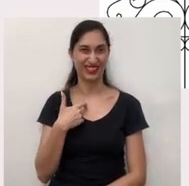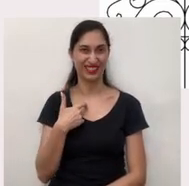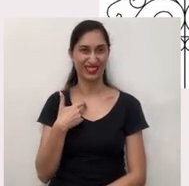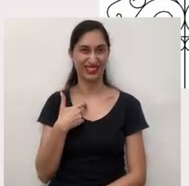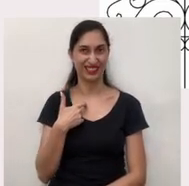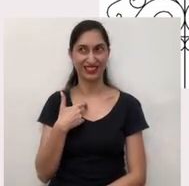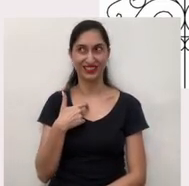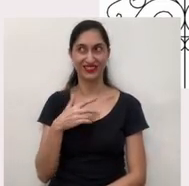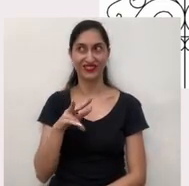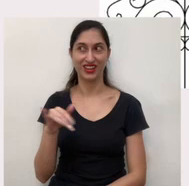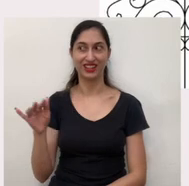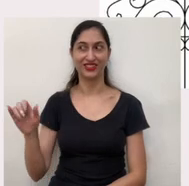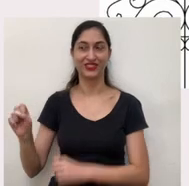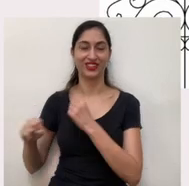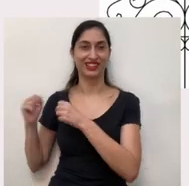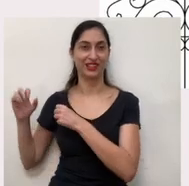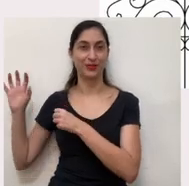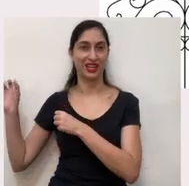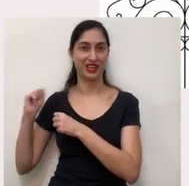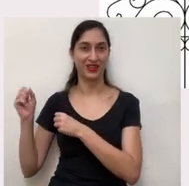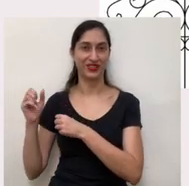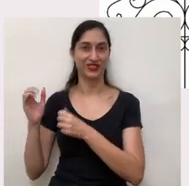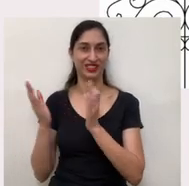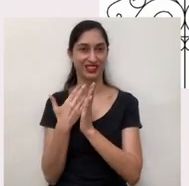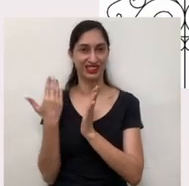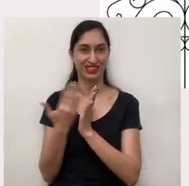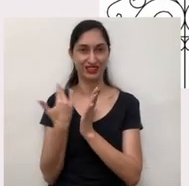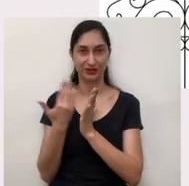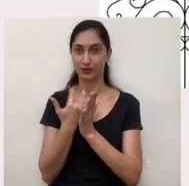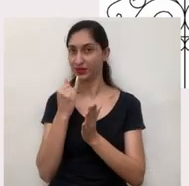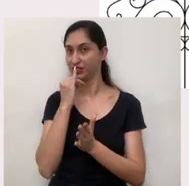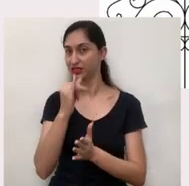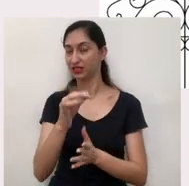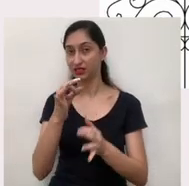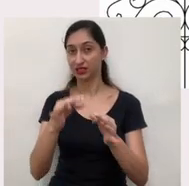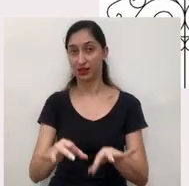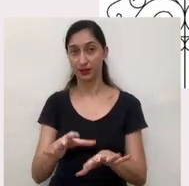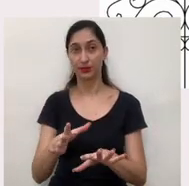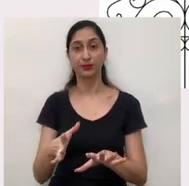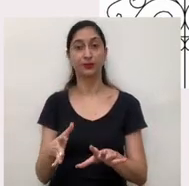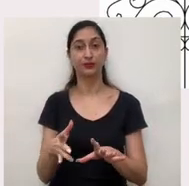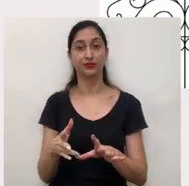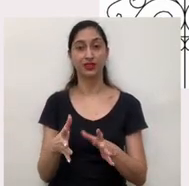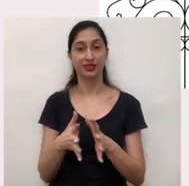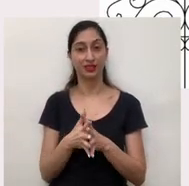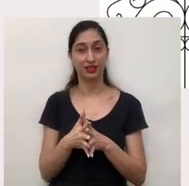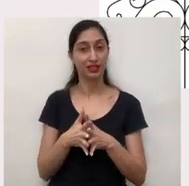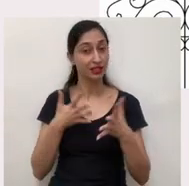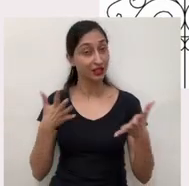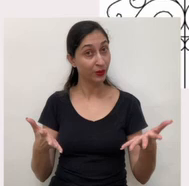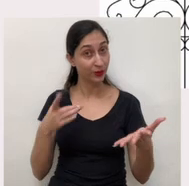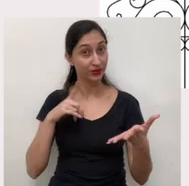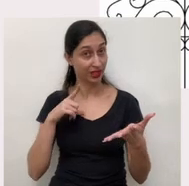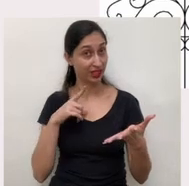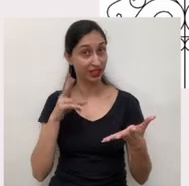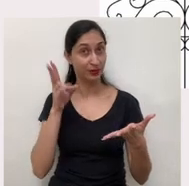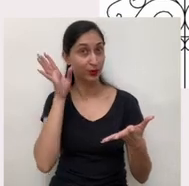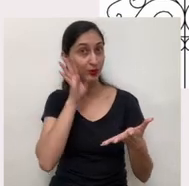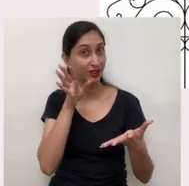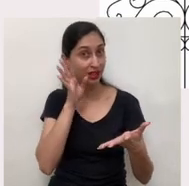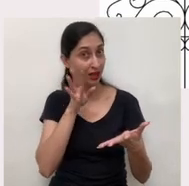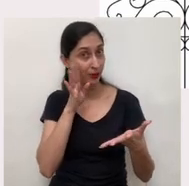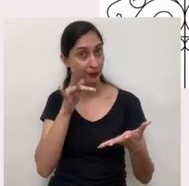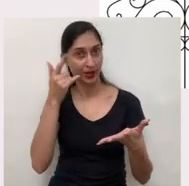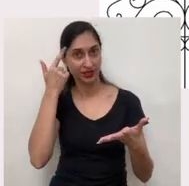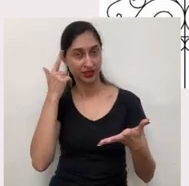na estante para pegar. Mas, enfim, o Gombrich vai chamar a sobrevivência de vida futura. E aí é muito legal de pensar, mais